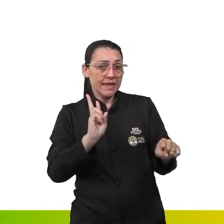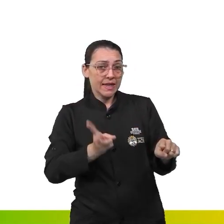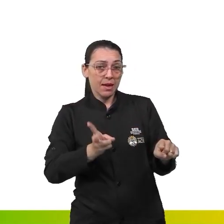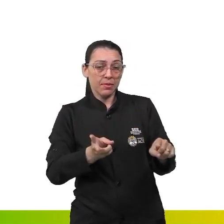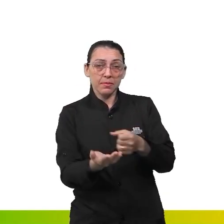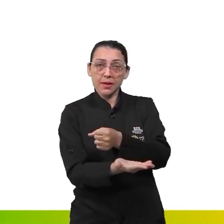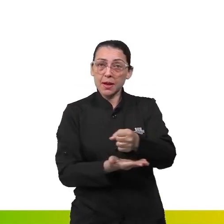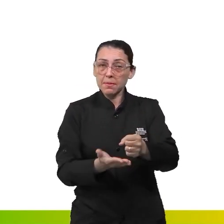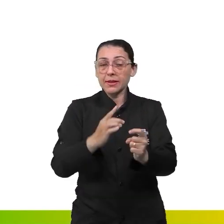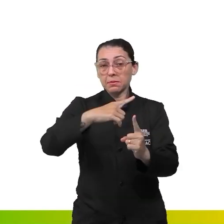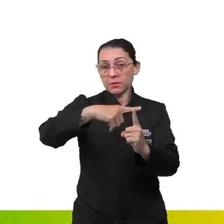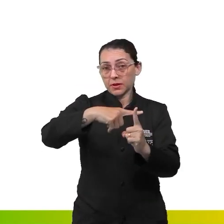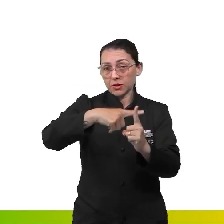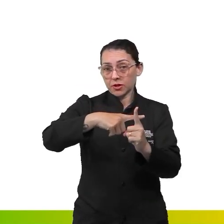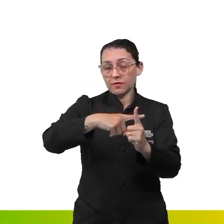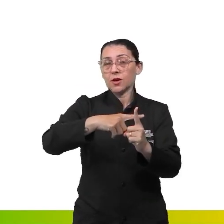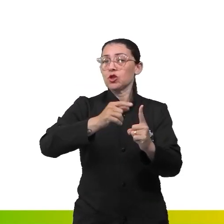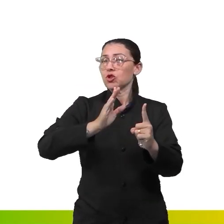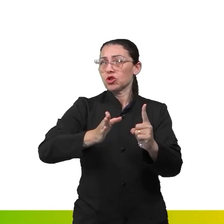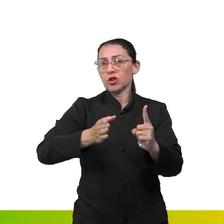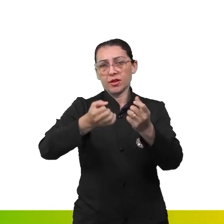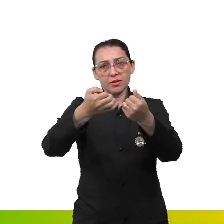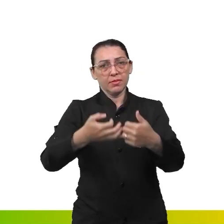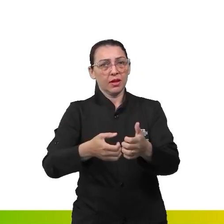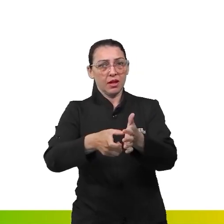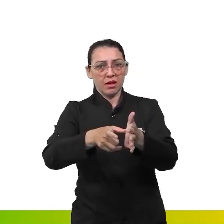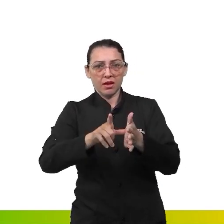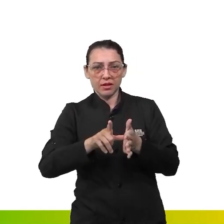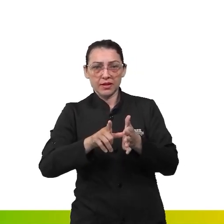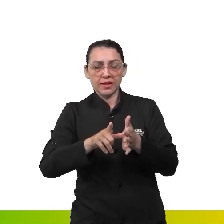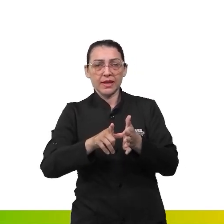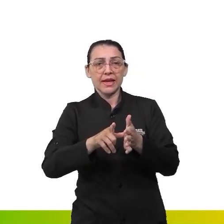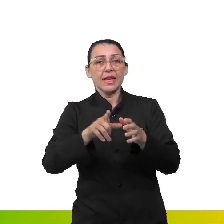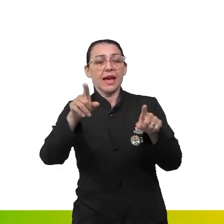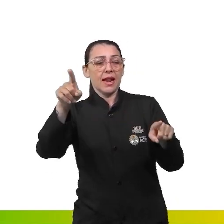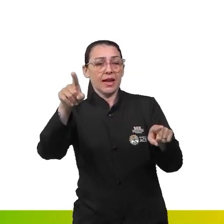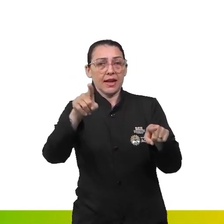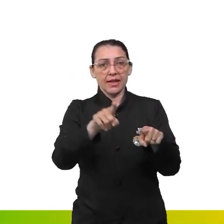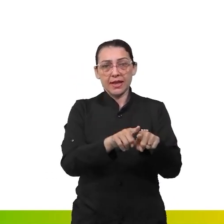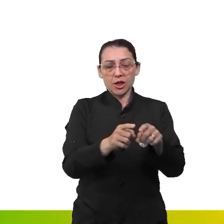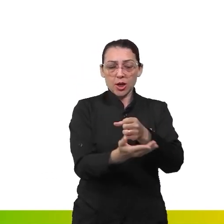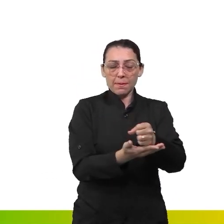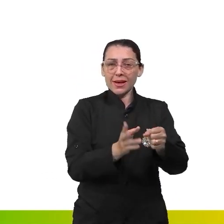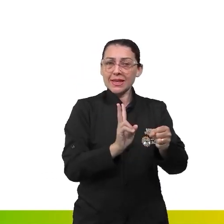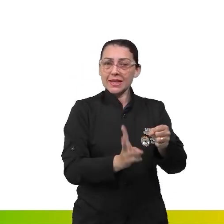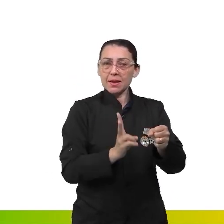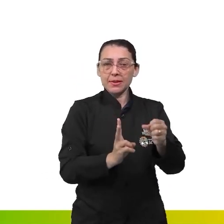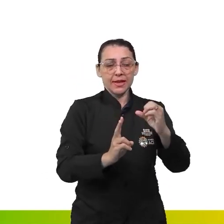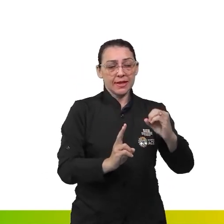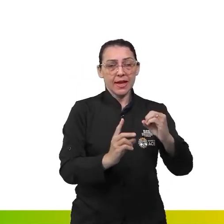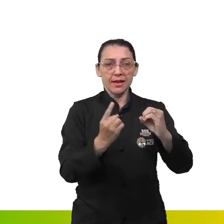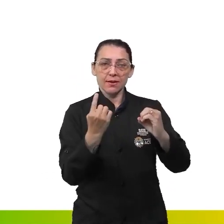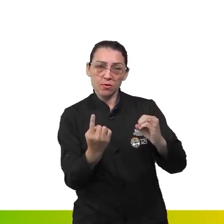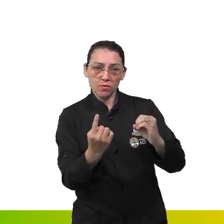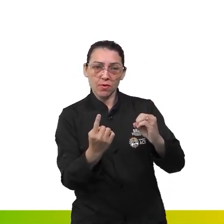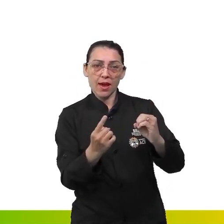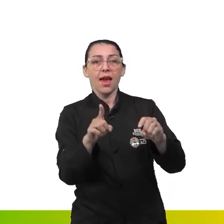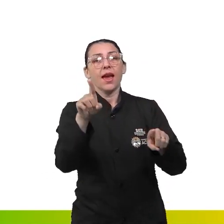base é positiva. Já falei disso. E ela é decrescente quando a base estiver entre 0 e